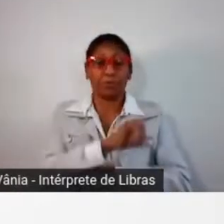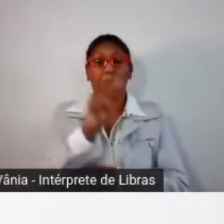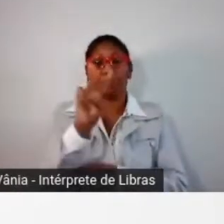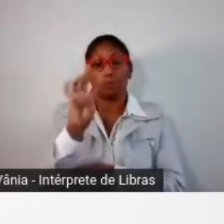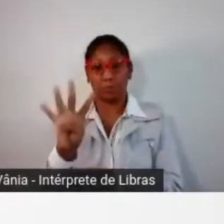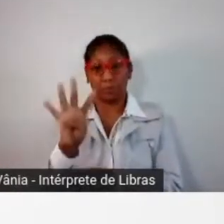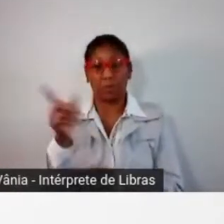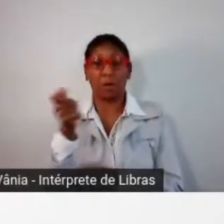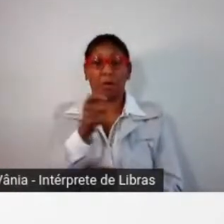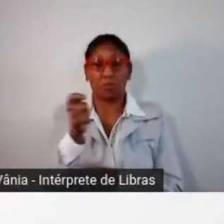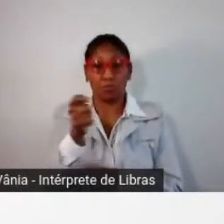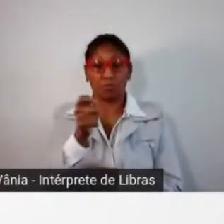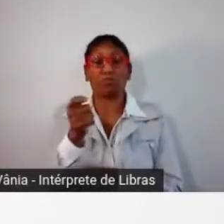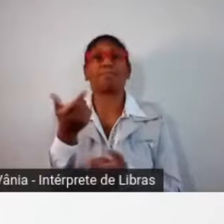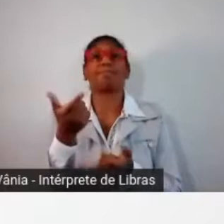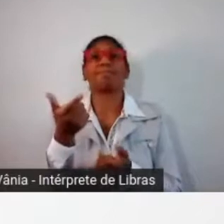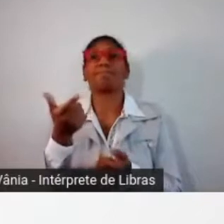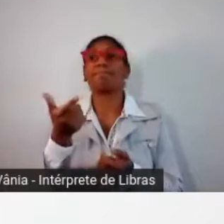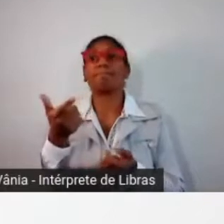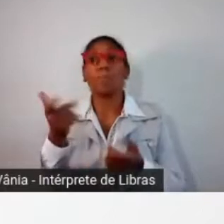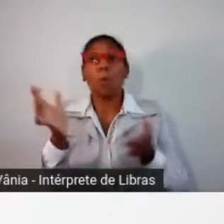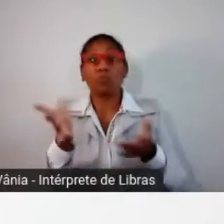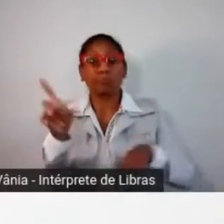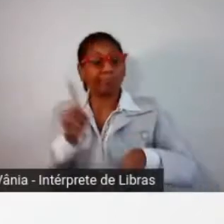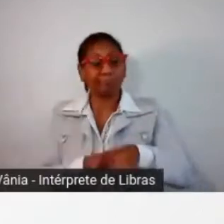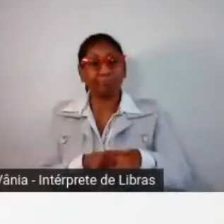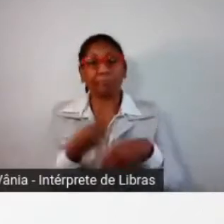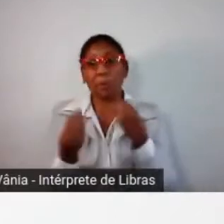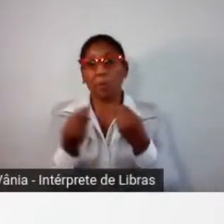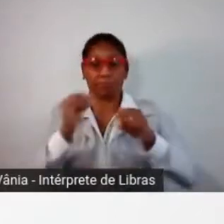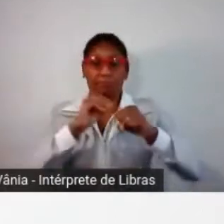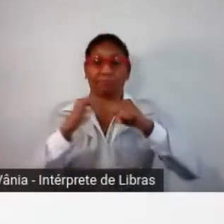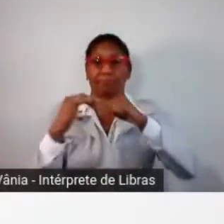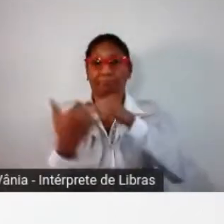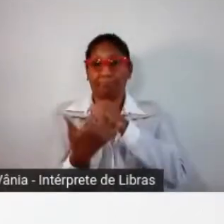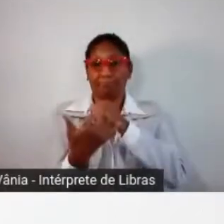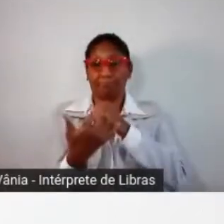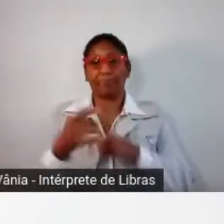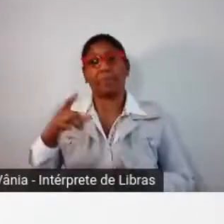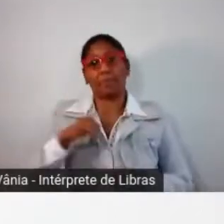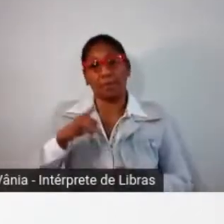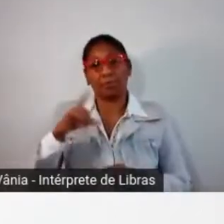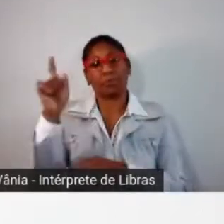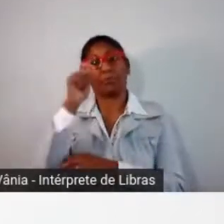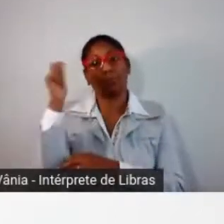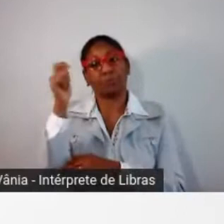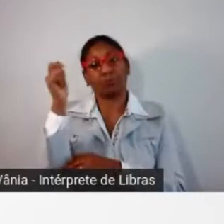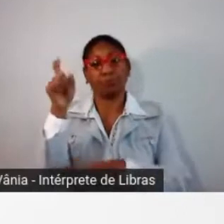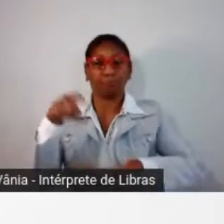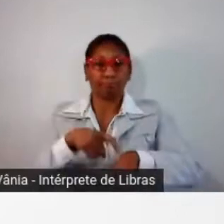agosto, para atualizar os gaúchos sobre a situação do nosso estado em relação ao coronavírus. Nós temos no Rio Grande do Sul, nesse